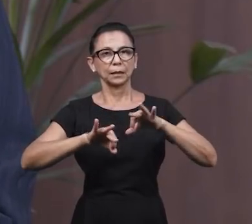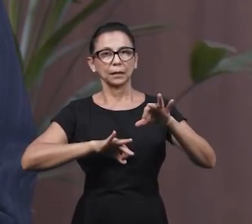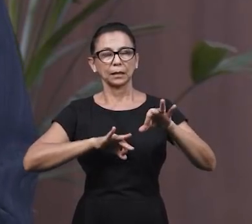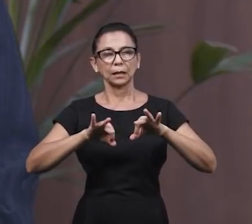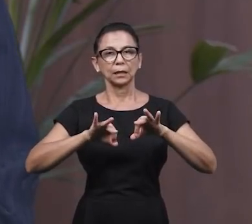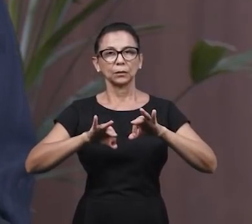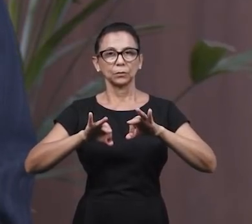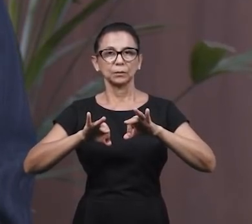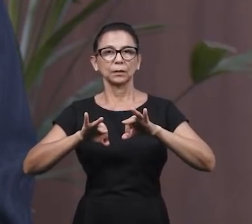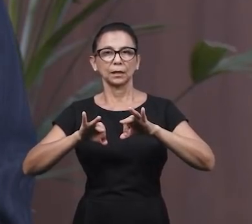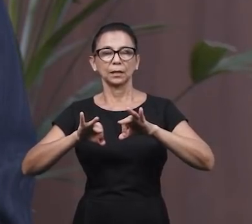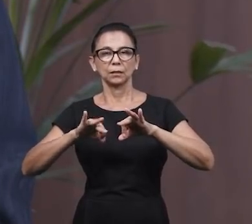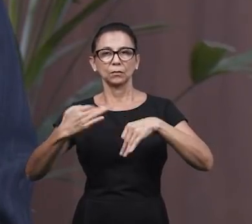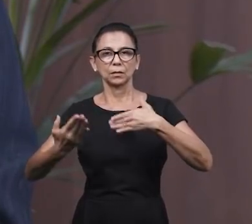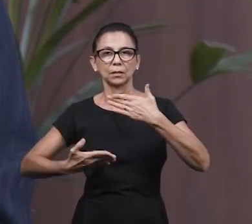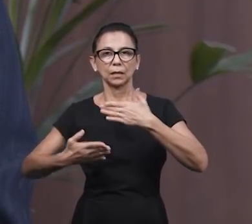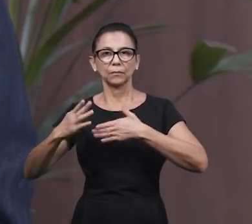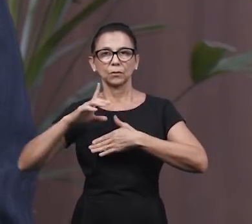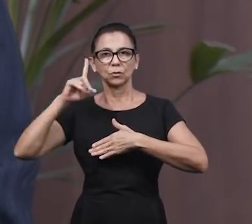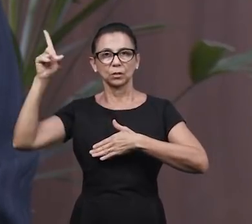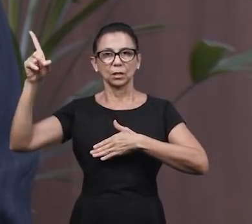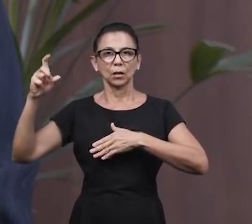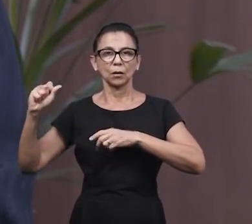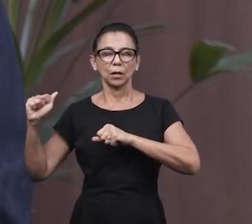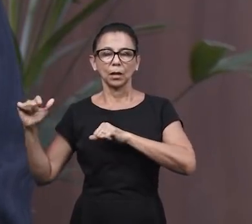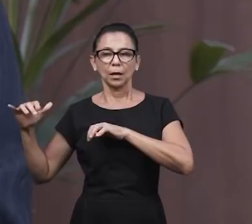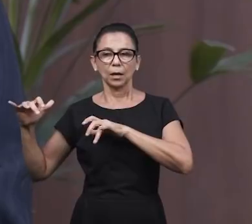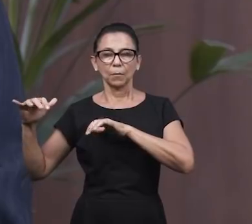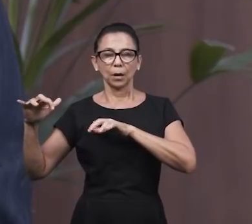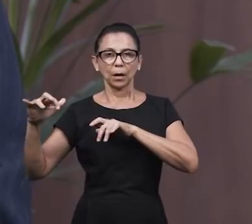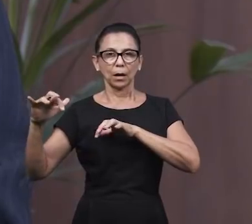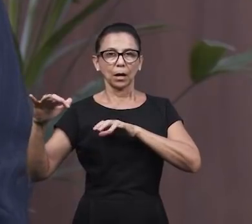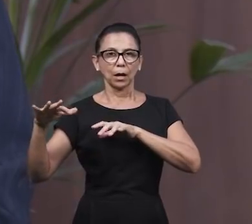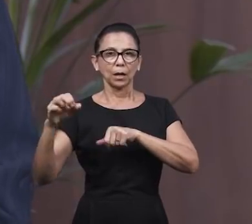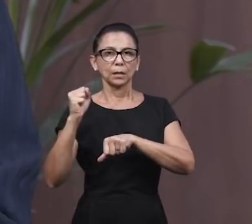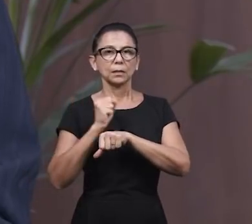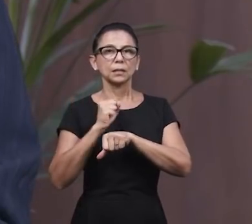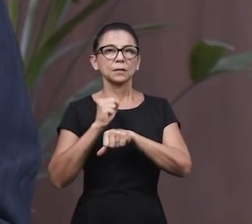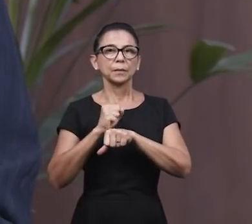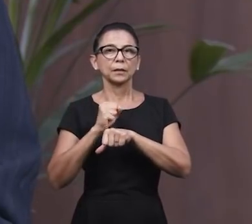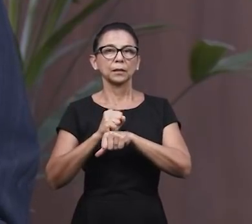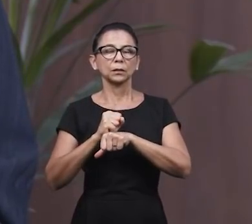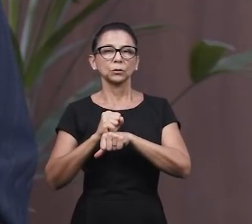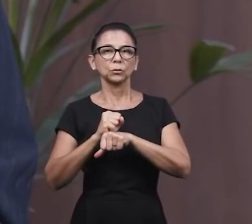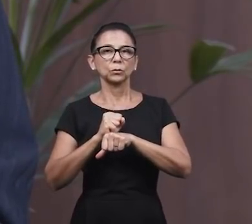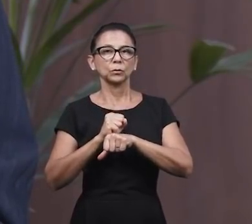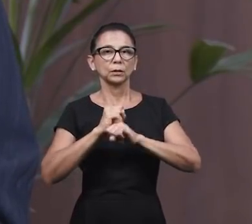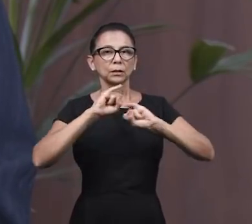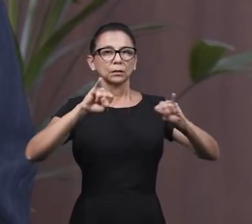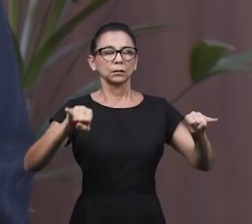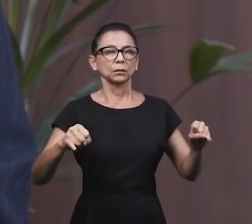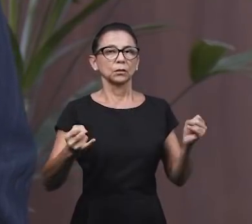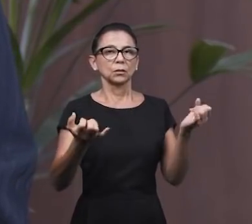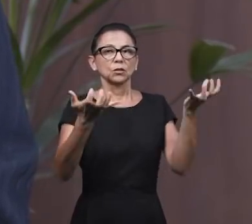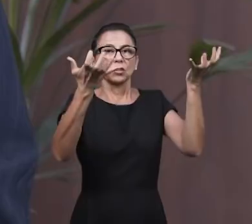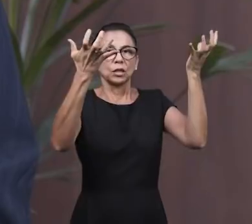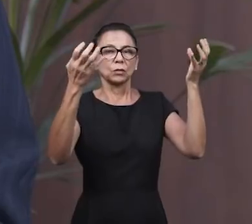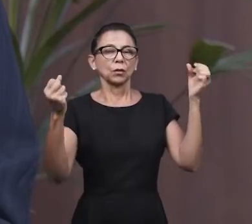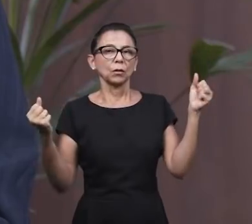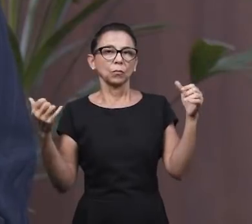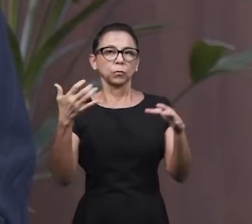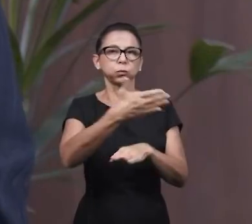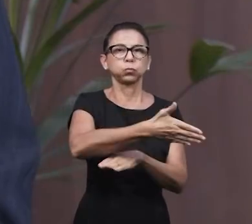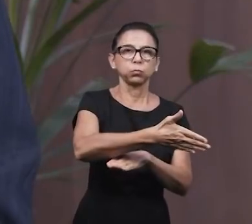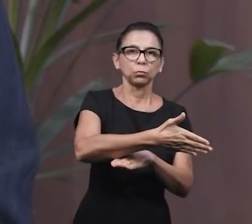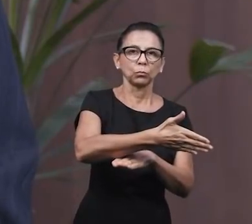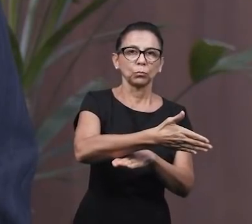cidade de Jericó. Jericó ia ser destruída. Então, de repente, Josué encontra um guerreiro e